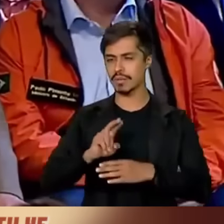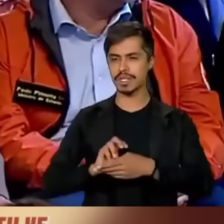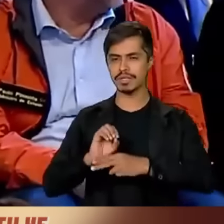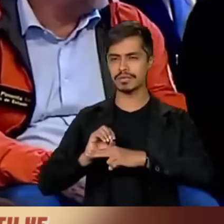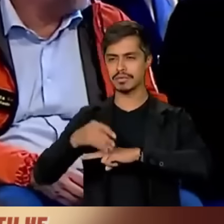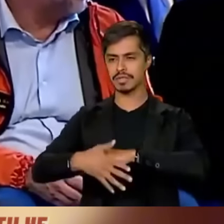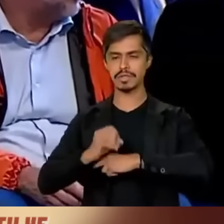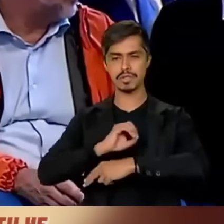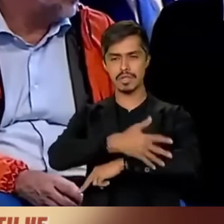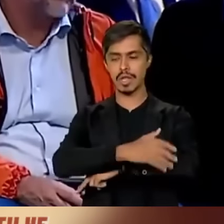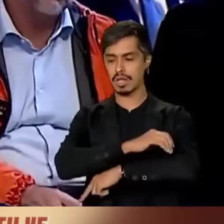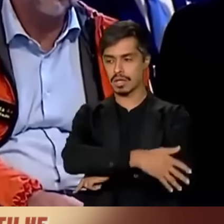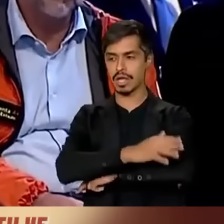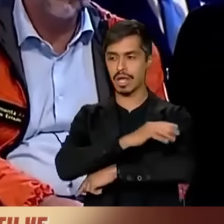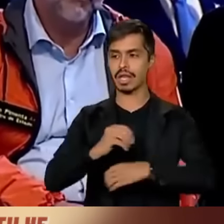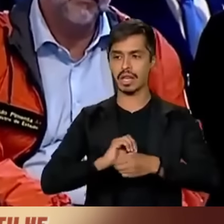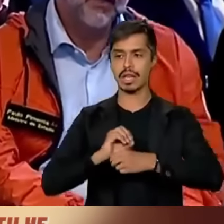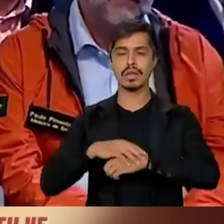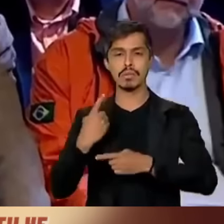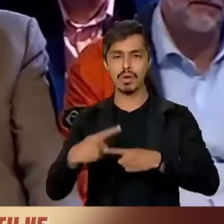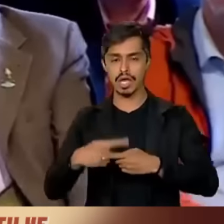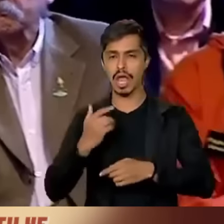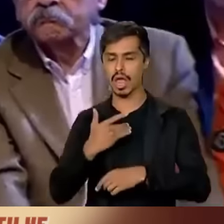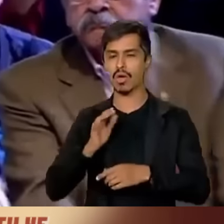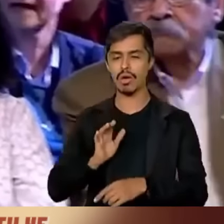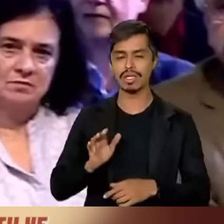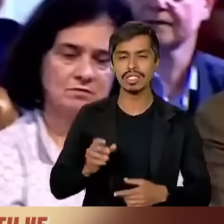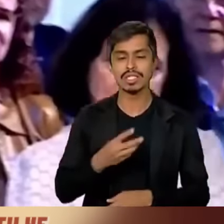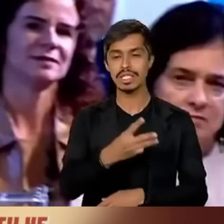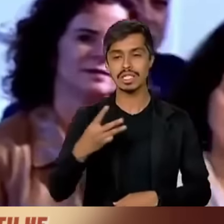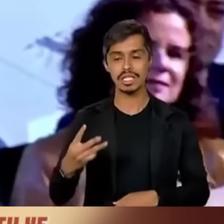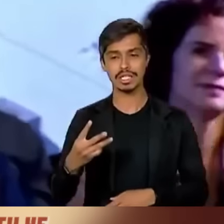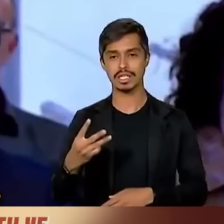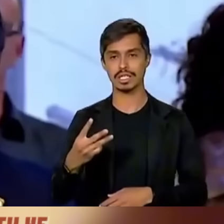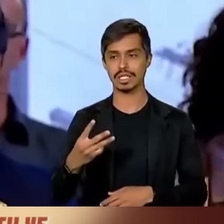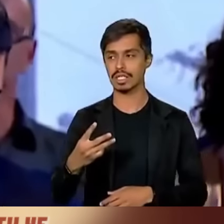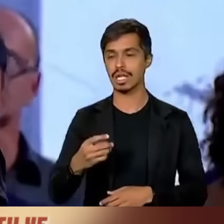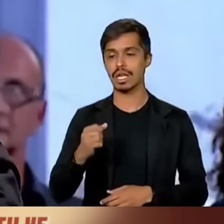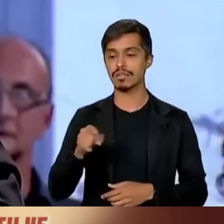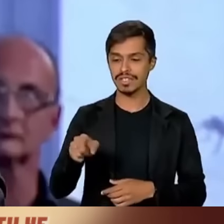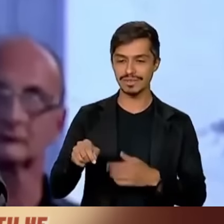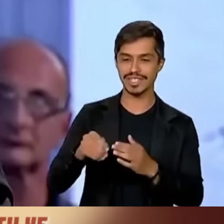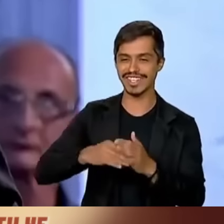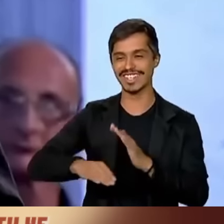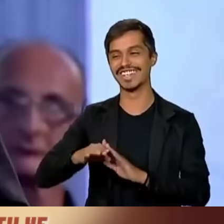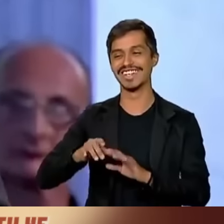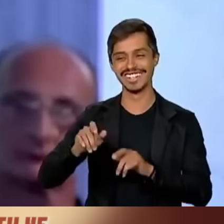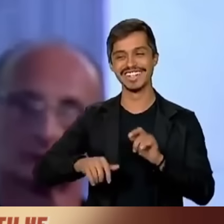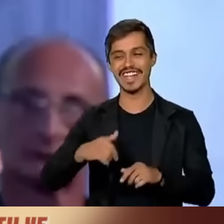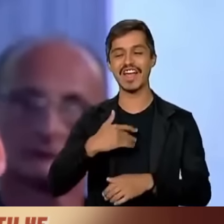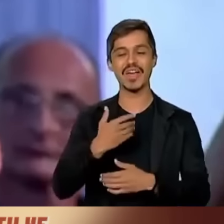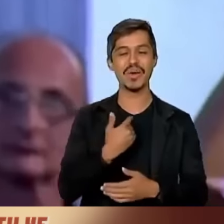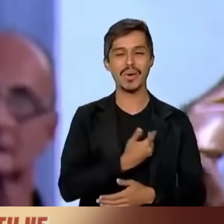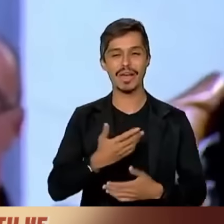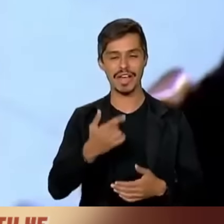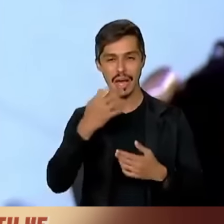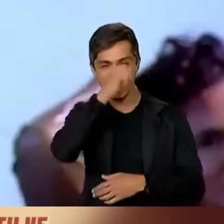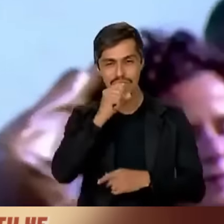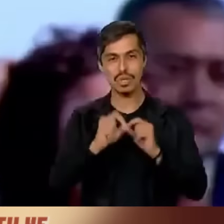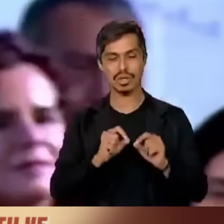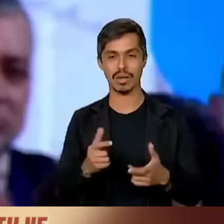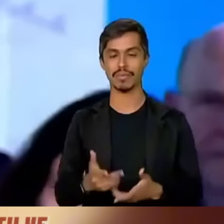que vocês vão salvar muita vida, porque eu fiz 33 aplicações de radioterapia. Eu aprendi, vou dizer uma coisa para